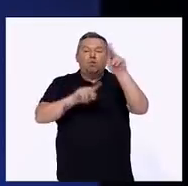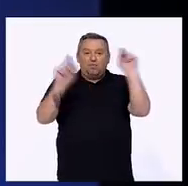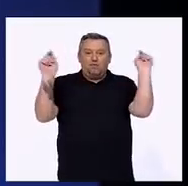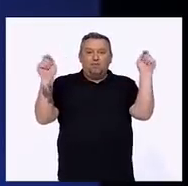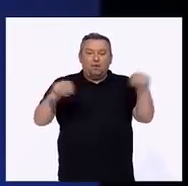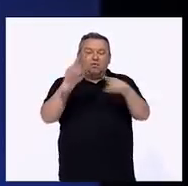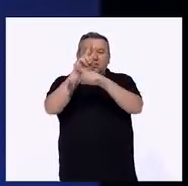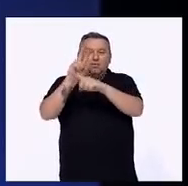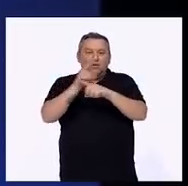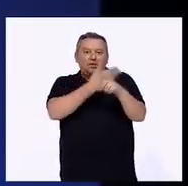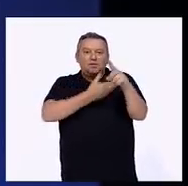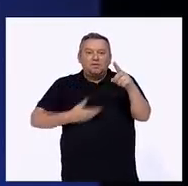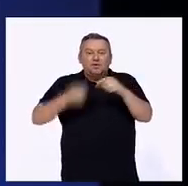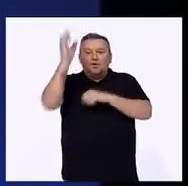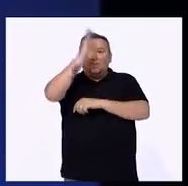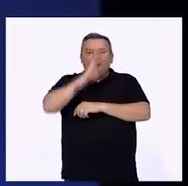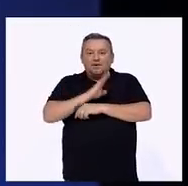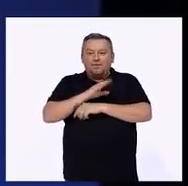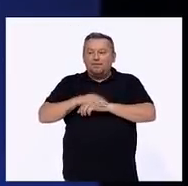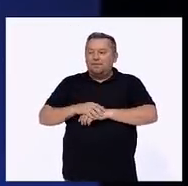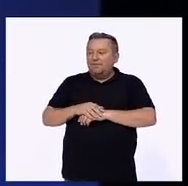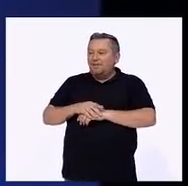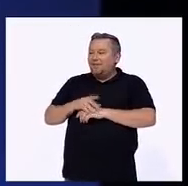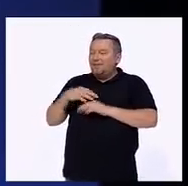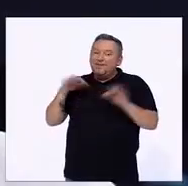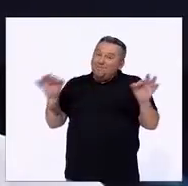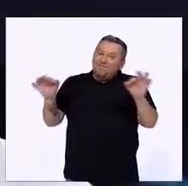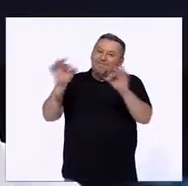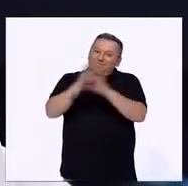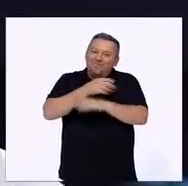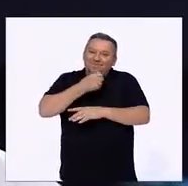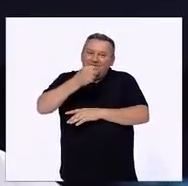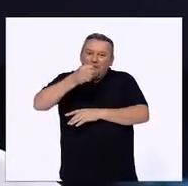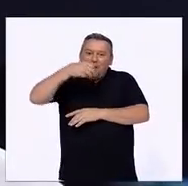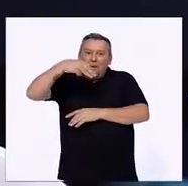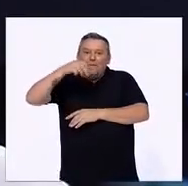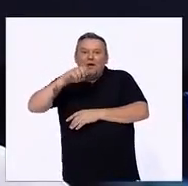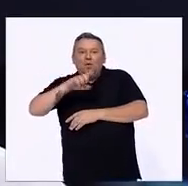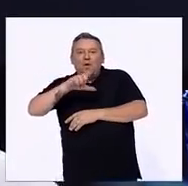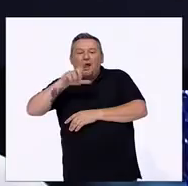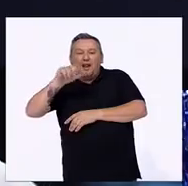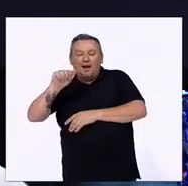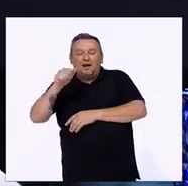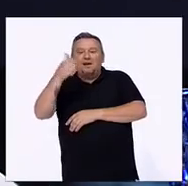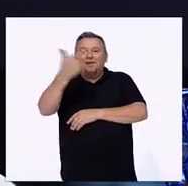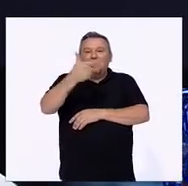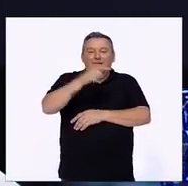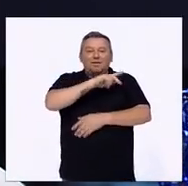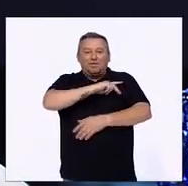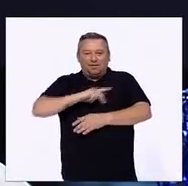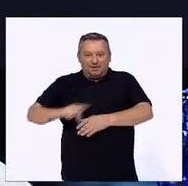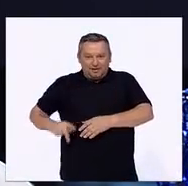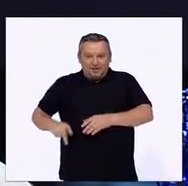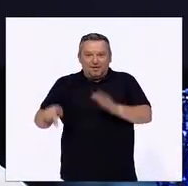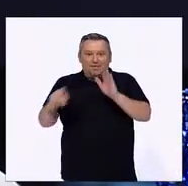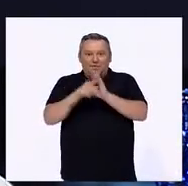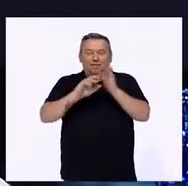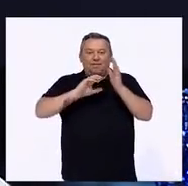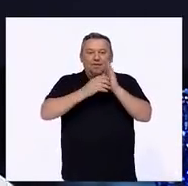Estado brasileiro. E assim a gente termina a nossa entrevista com Manuela Dávila, a candidata à vice-presidência pela